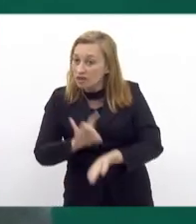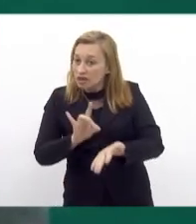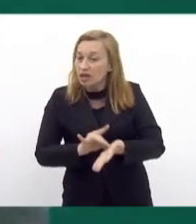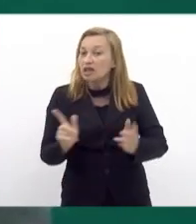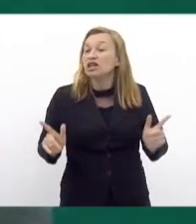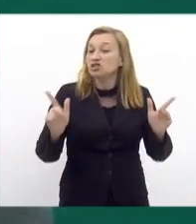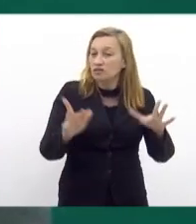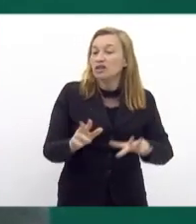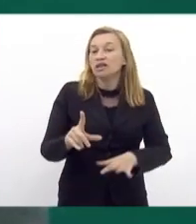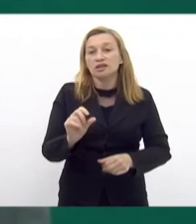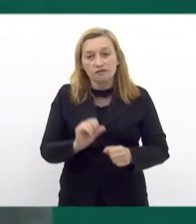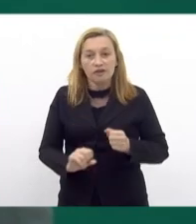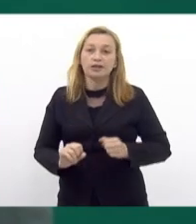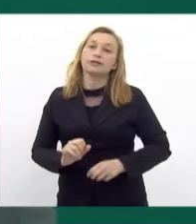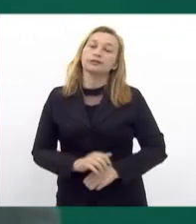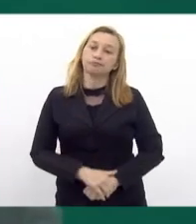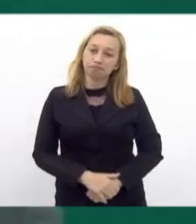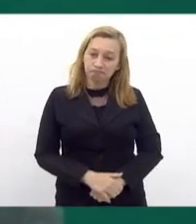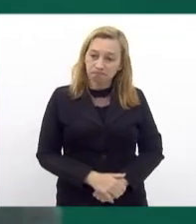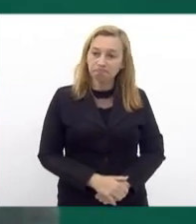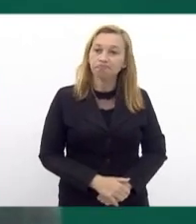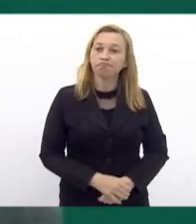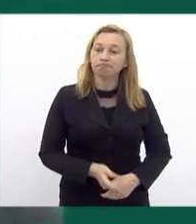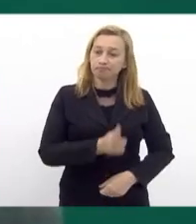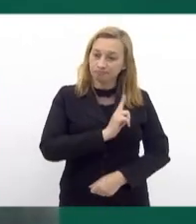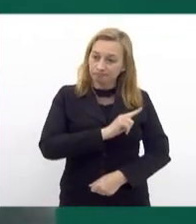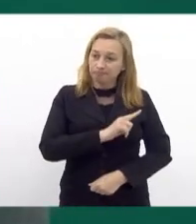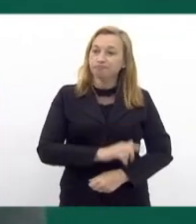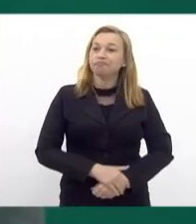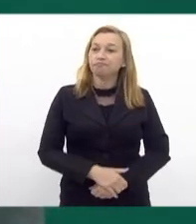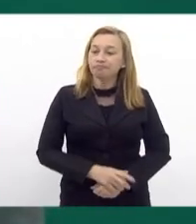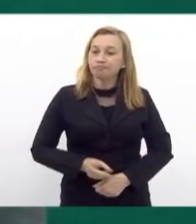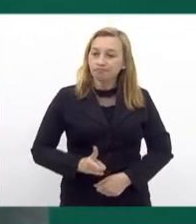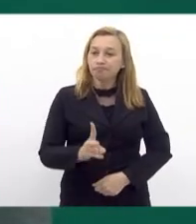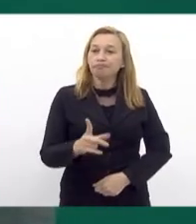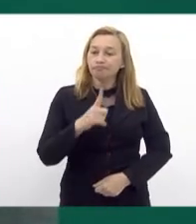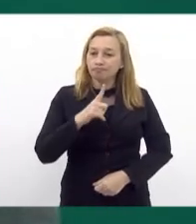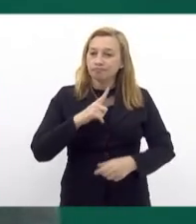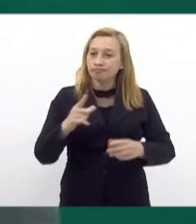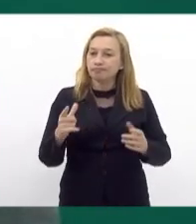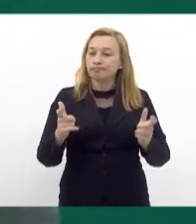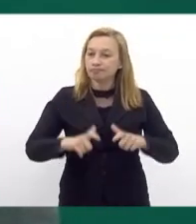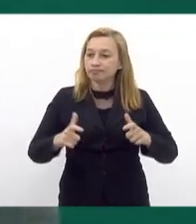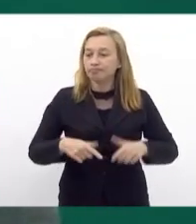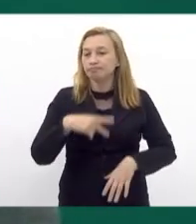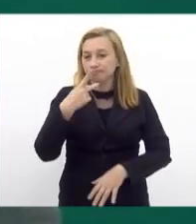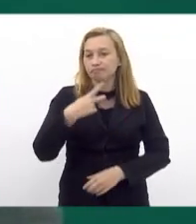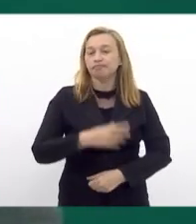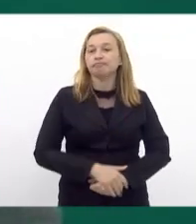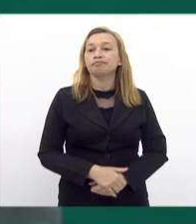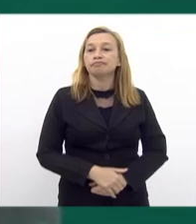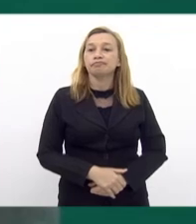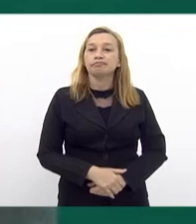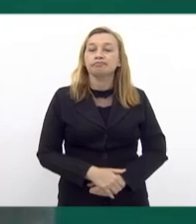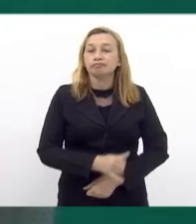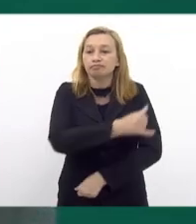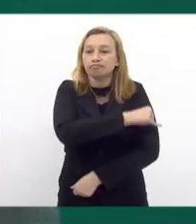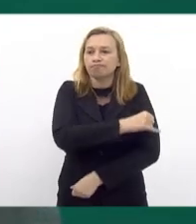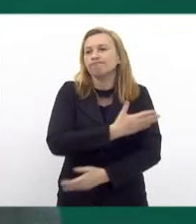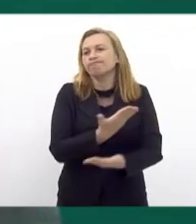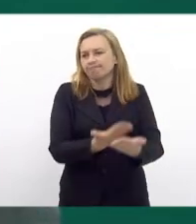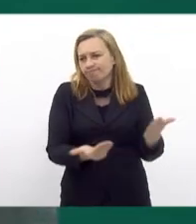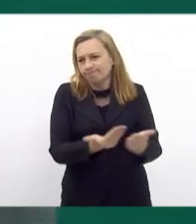diferença, essa gestão de sempre nós termos espaço para falar. O Rio de Janeiro vem perdendo